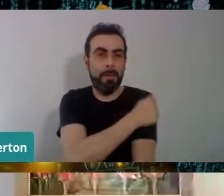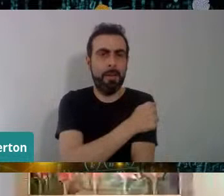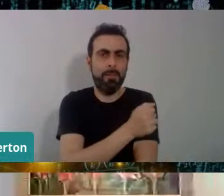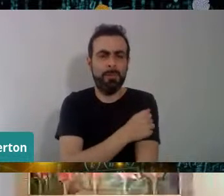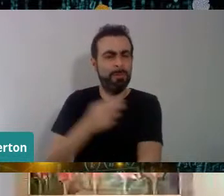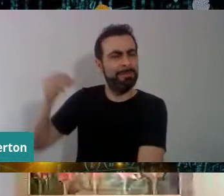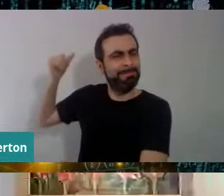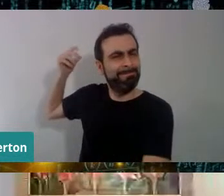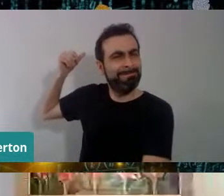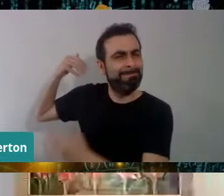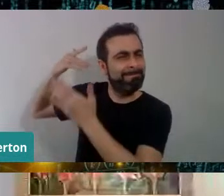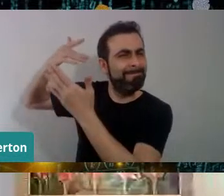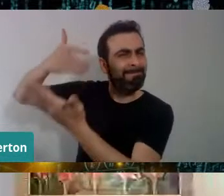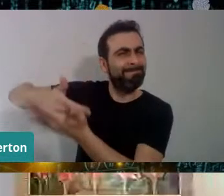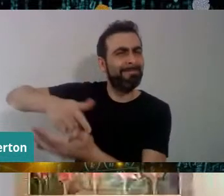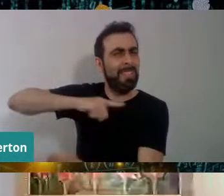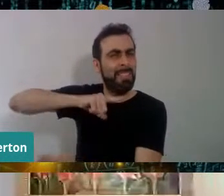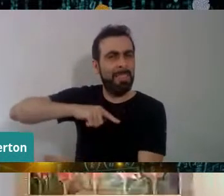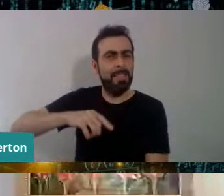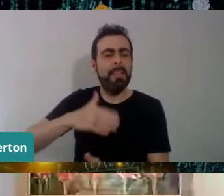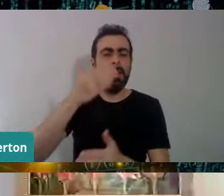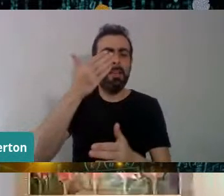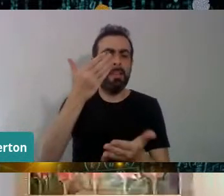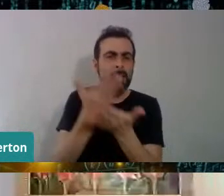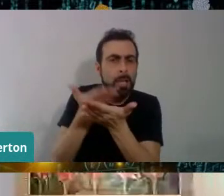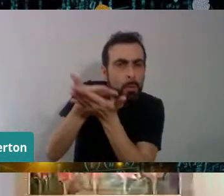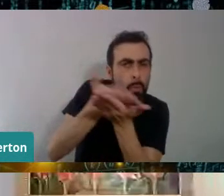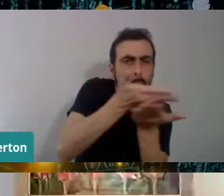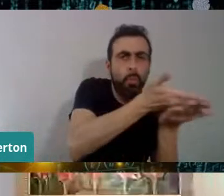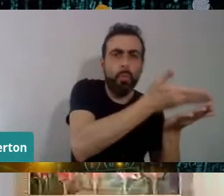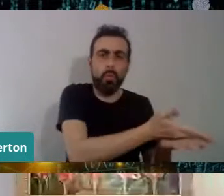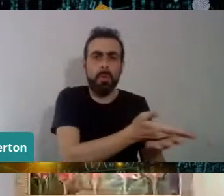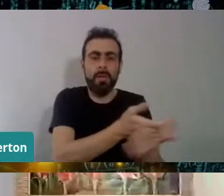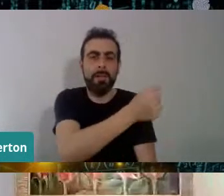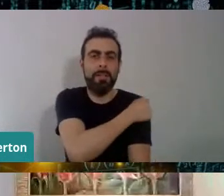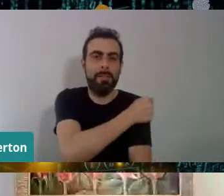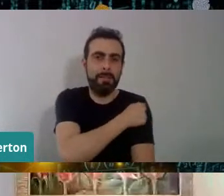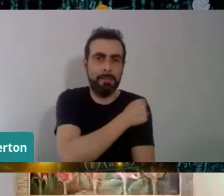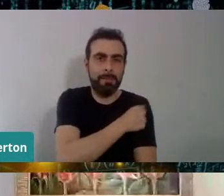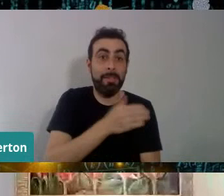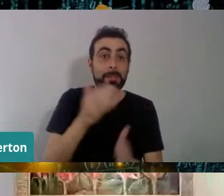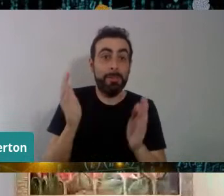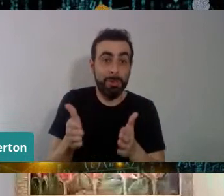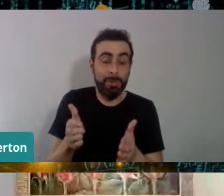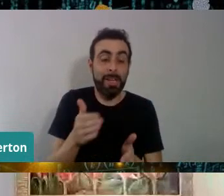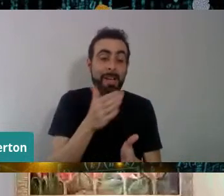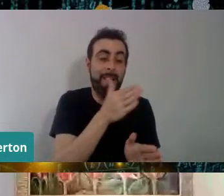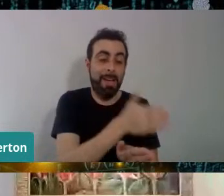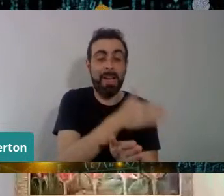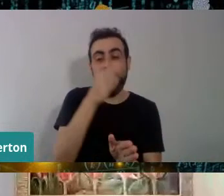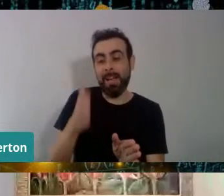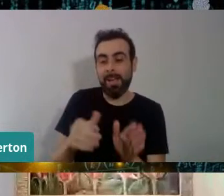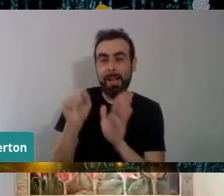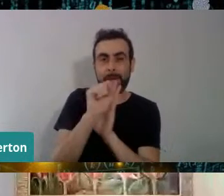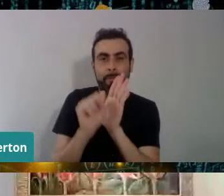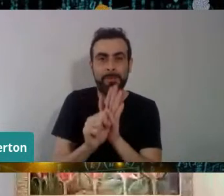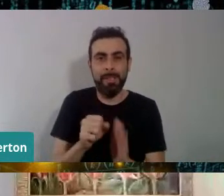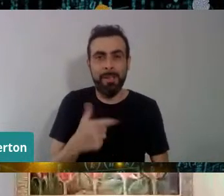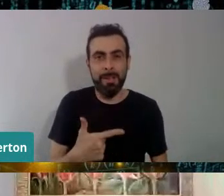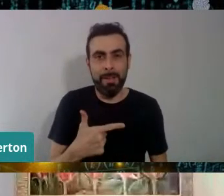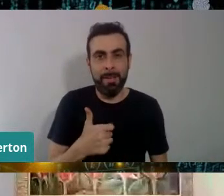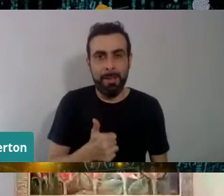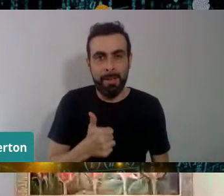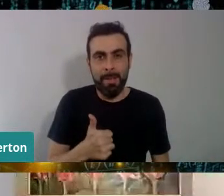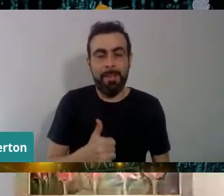que estudaram nesse curso já no século 21, né? Estudaram nesse curso